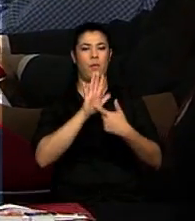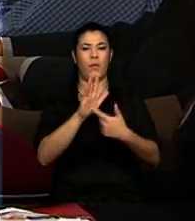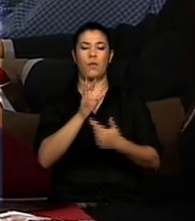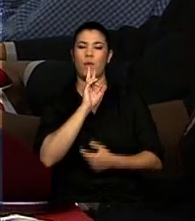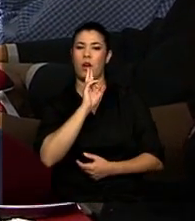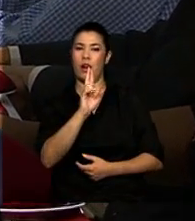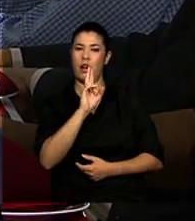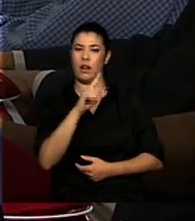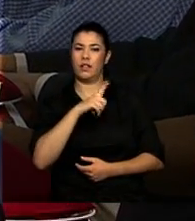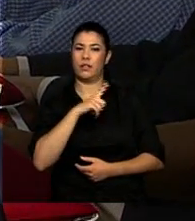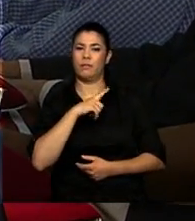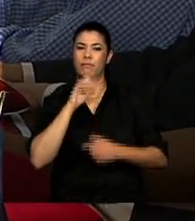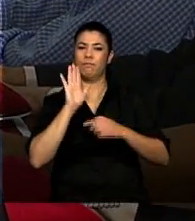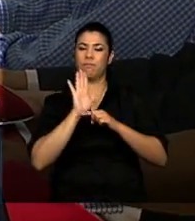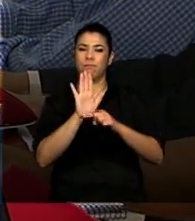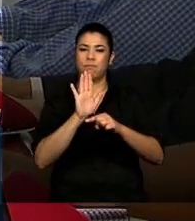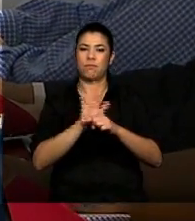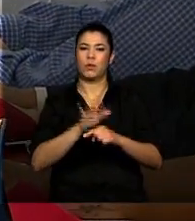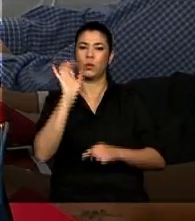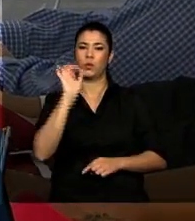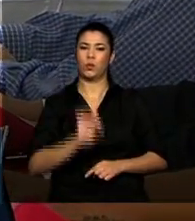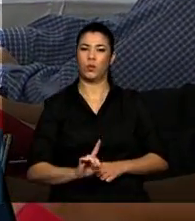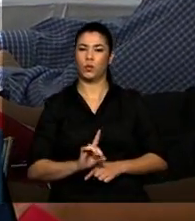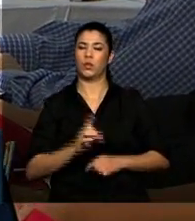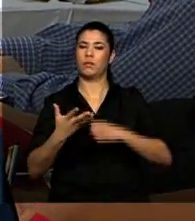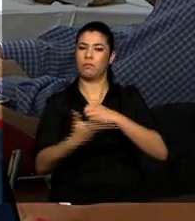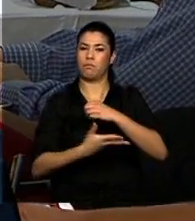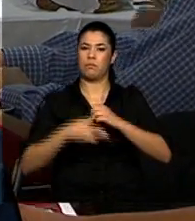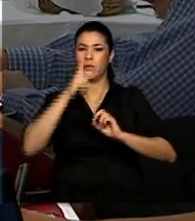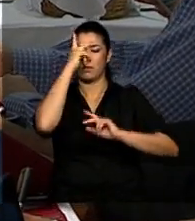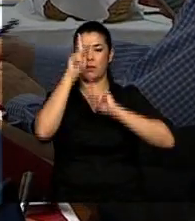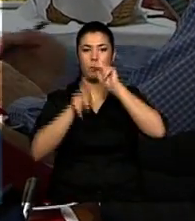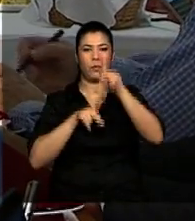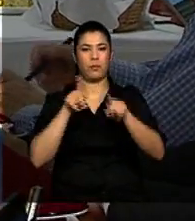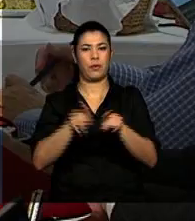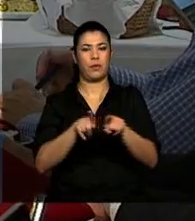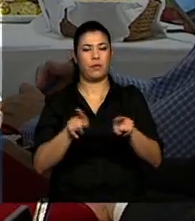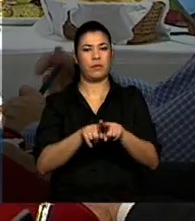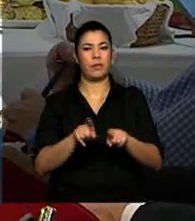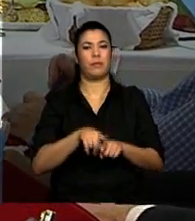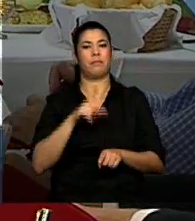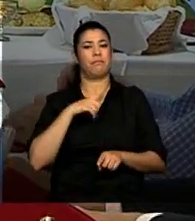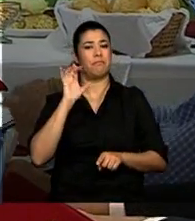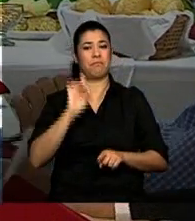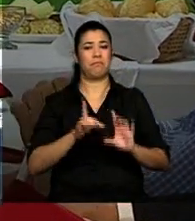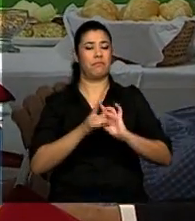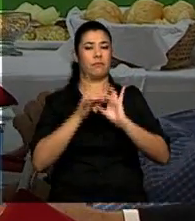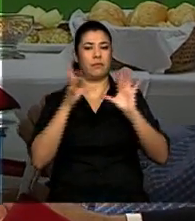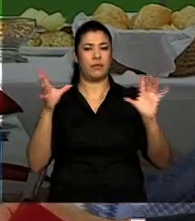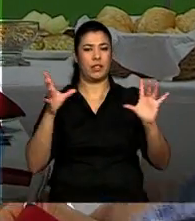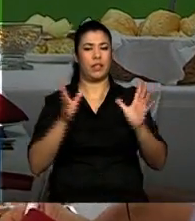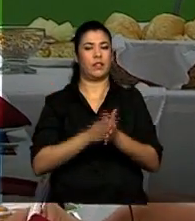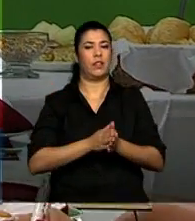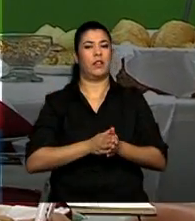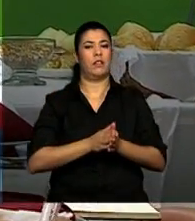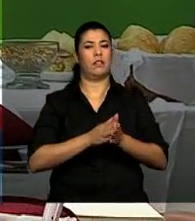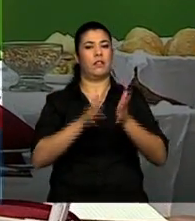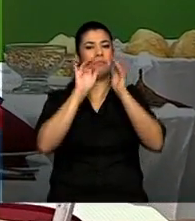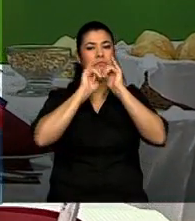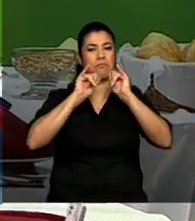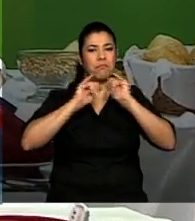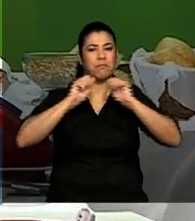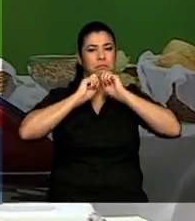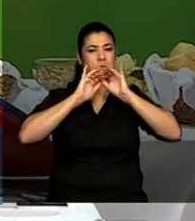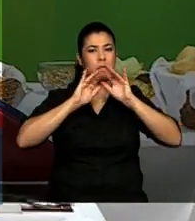é um grande parte aquilo que é um direito fundamental do nosso povo e da nossa democracia que é levar uma informação plural uma